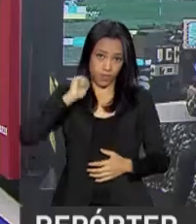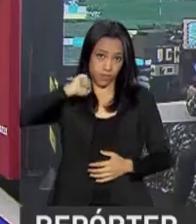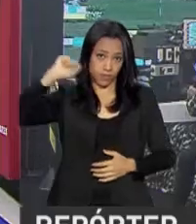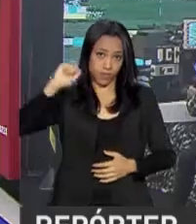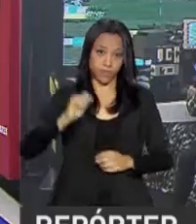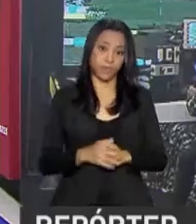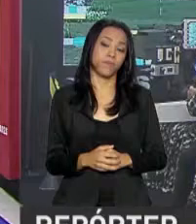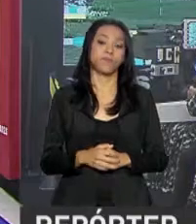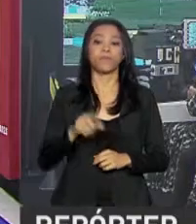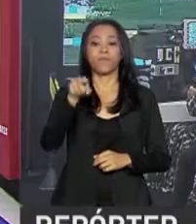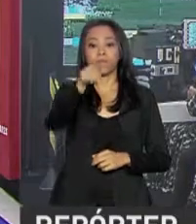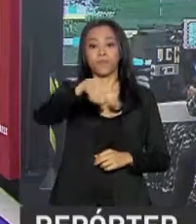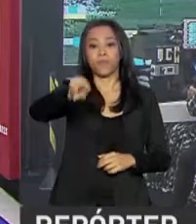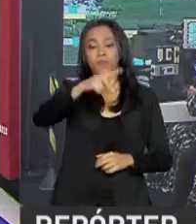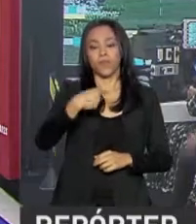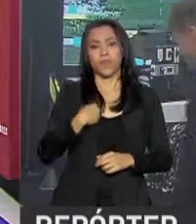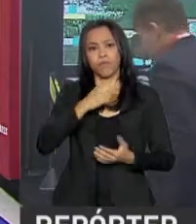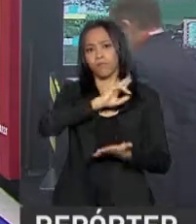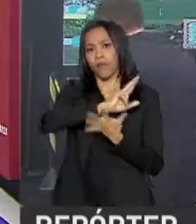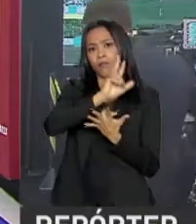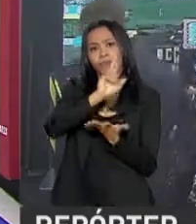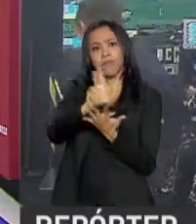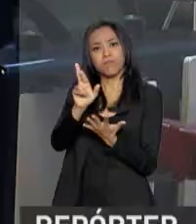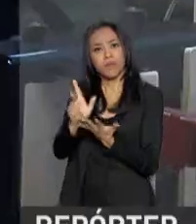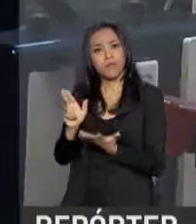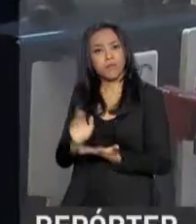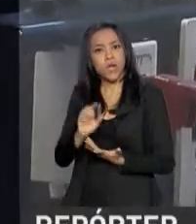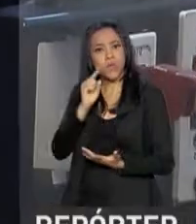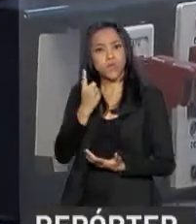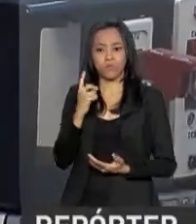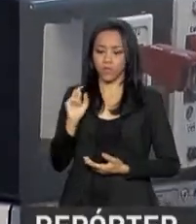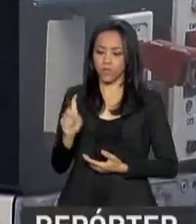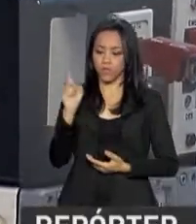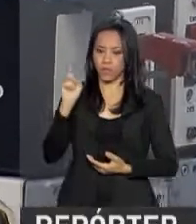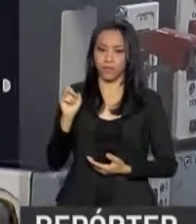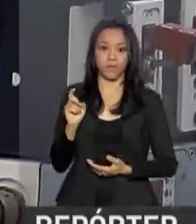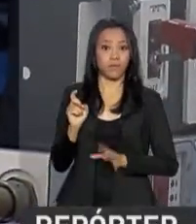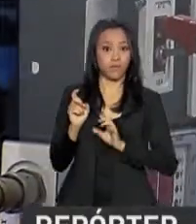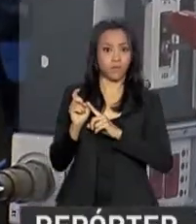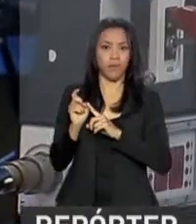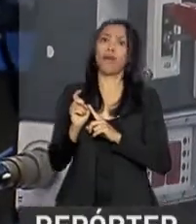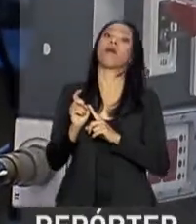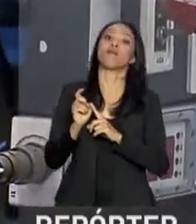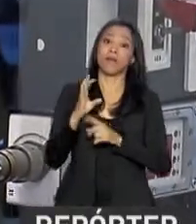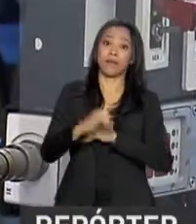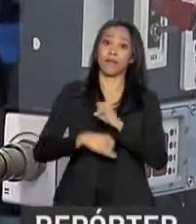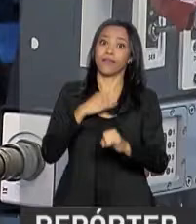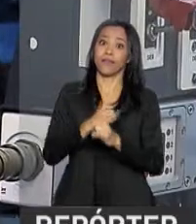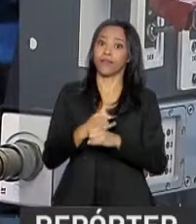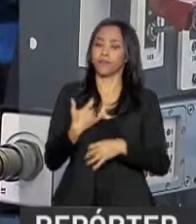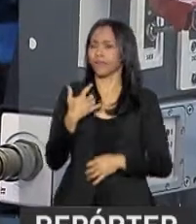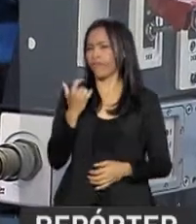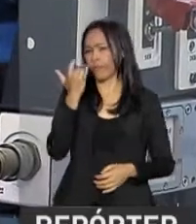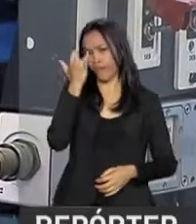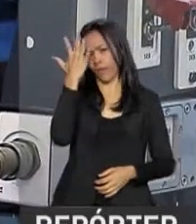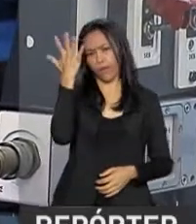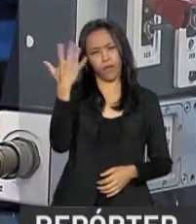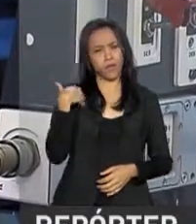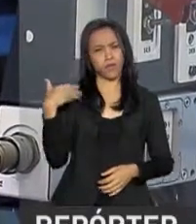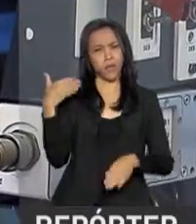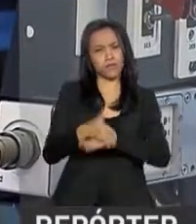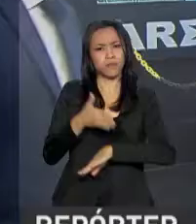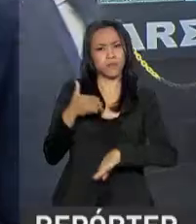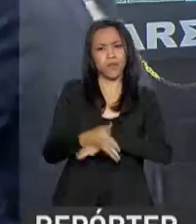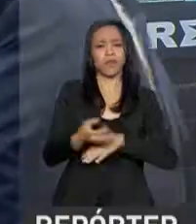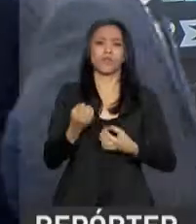um leque de possibilidades com apenas um clique com a internet nunca foi tão fácil ter acesso às